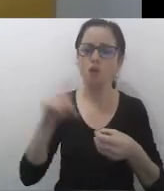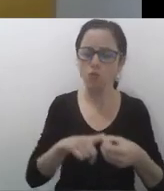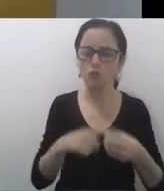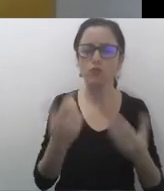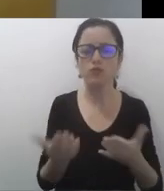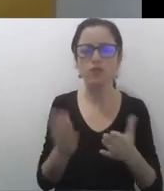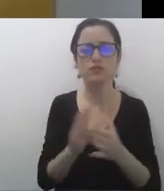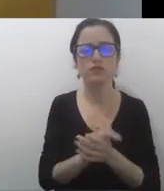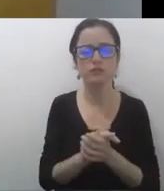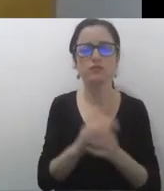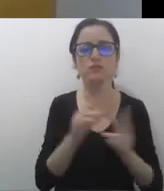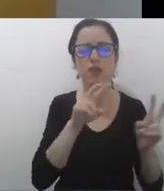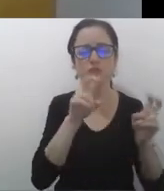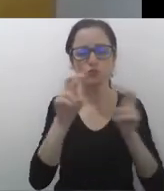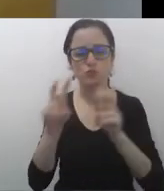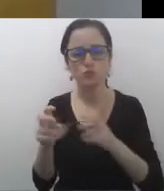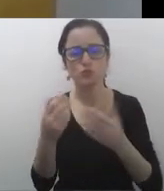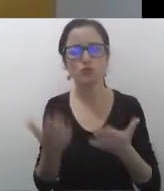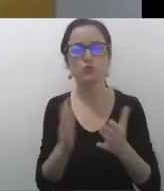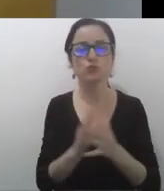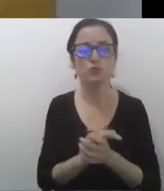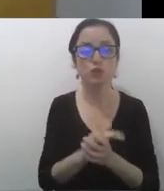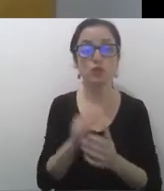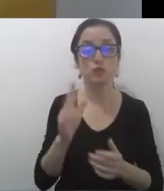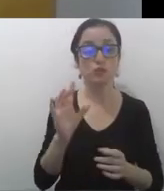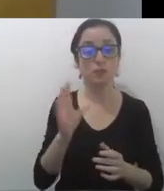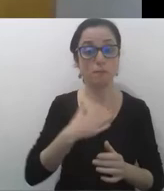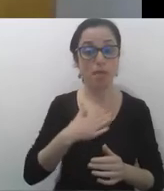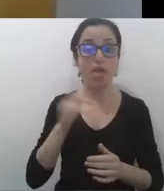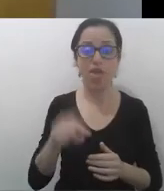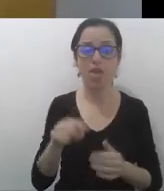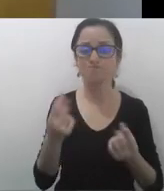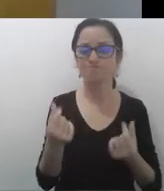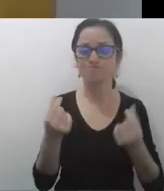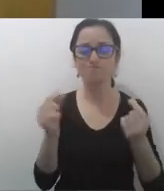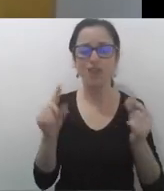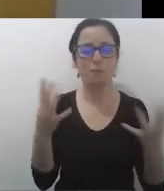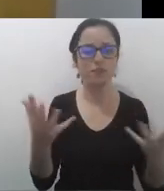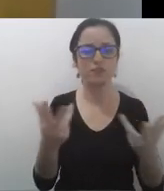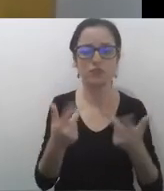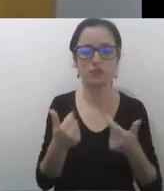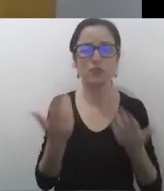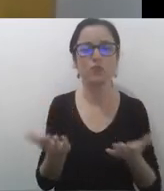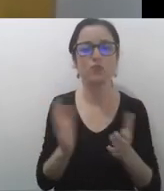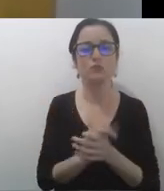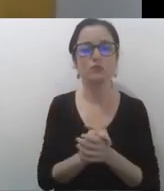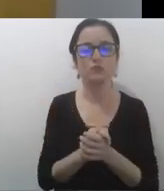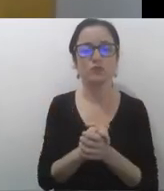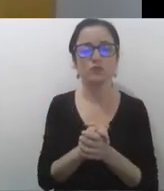escola que conciliou uma série de questões, e isso para mim é de uma riqueza extraordinária,